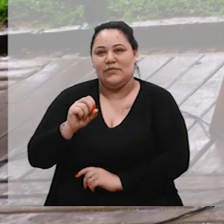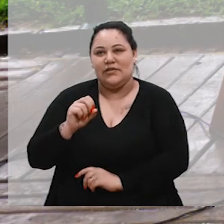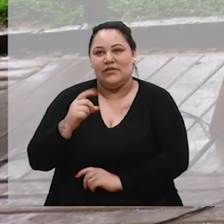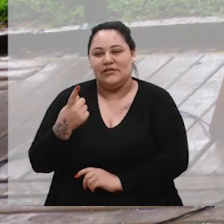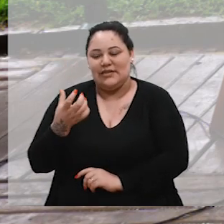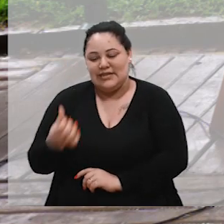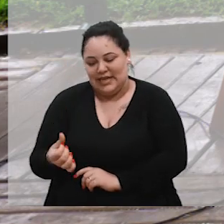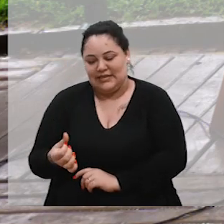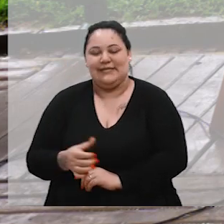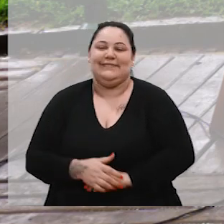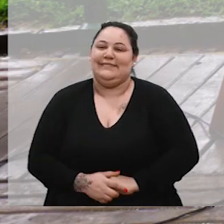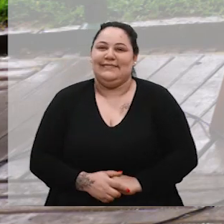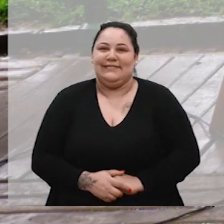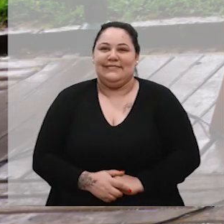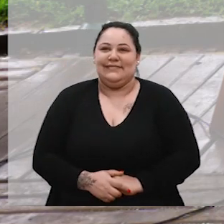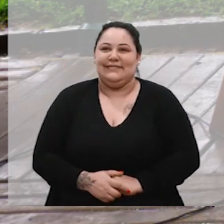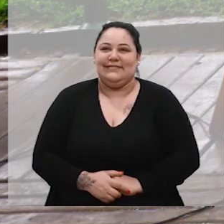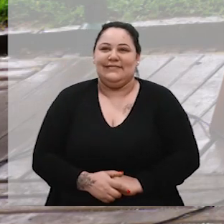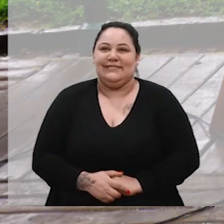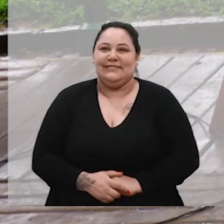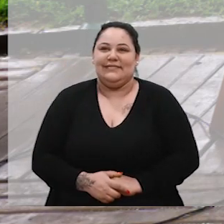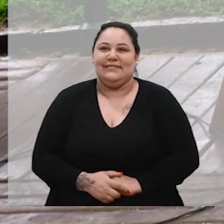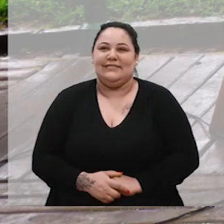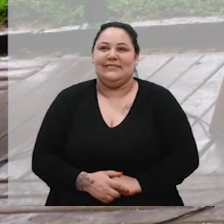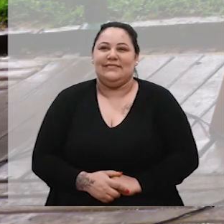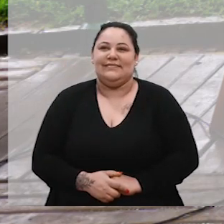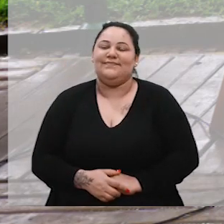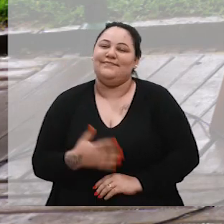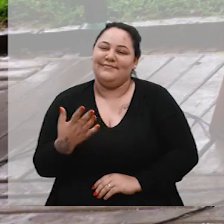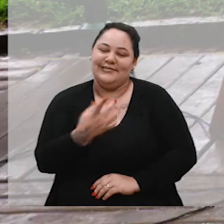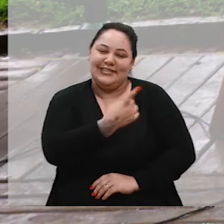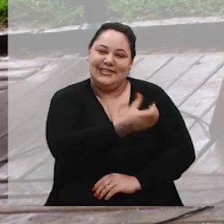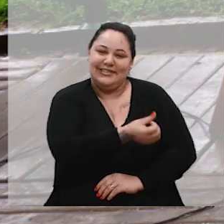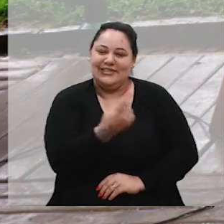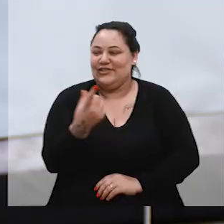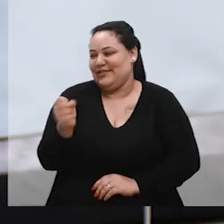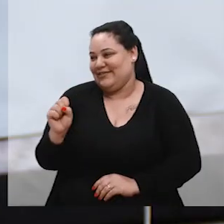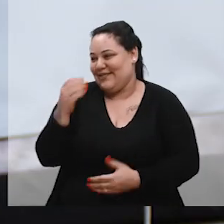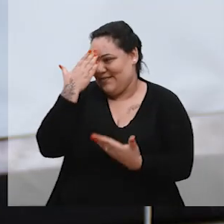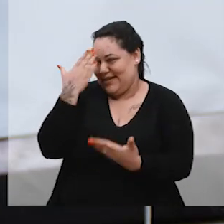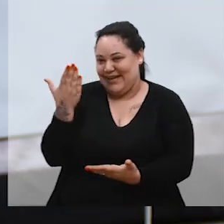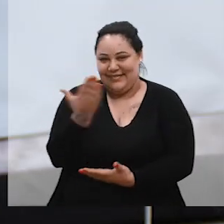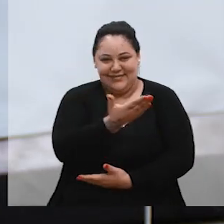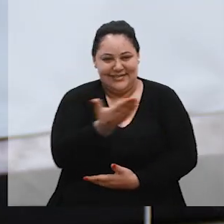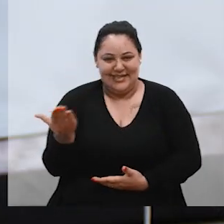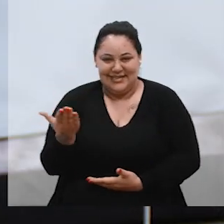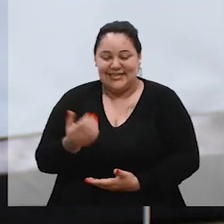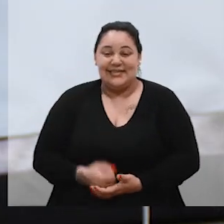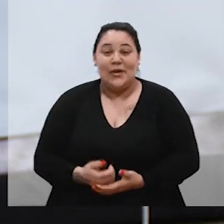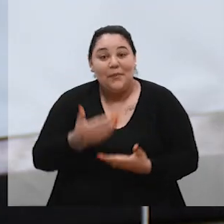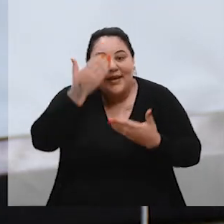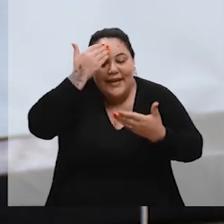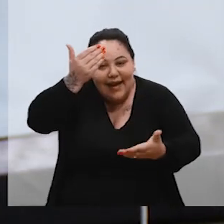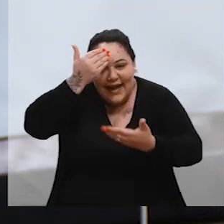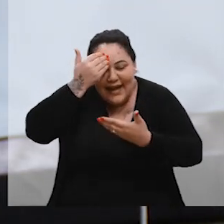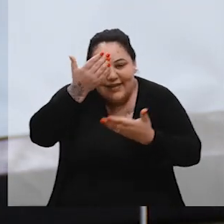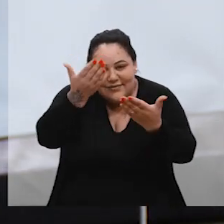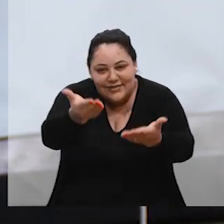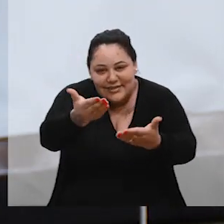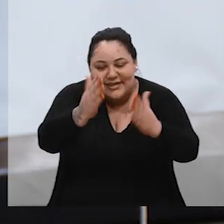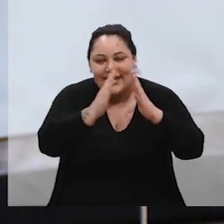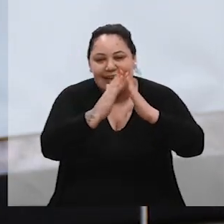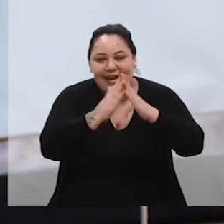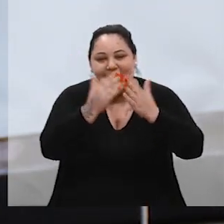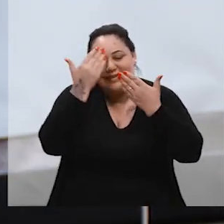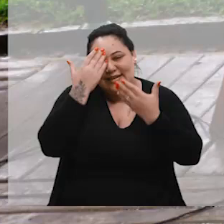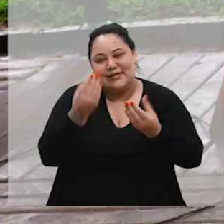2016. 16 e 18. Obrigada, meninas. Obrigada também para quem está em casa, né? A gente agradece